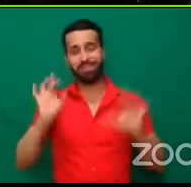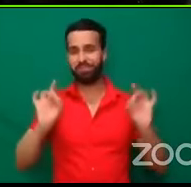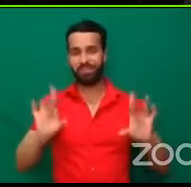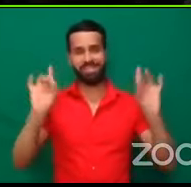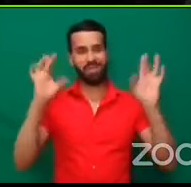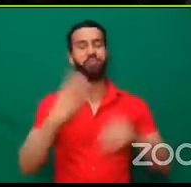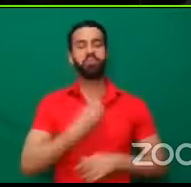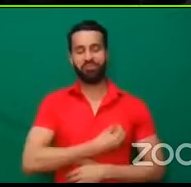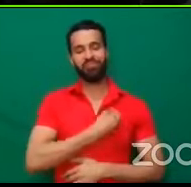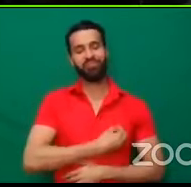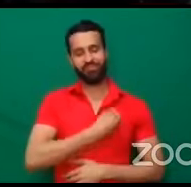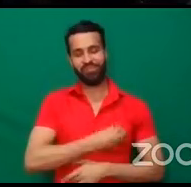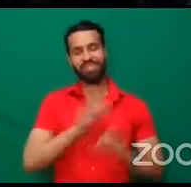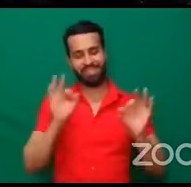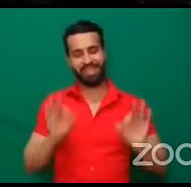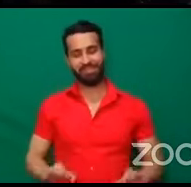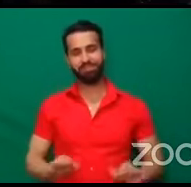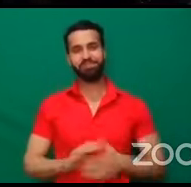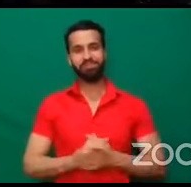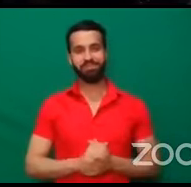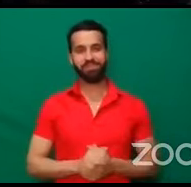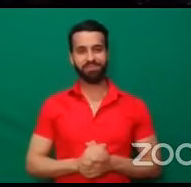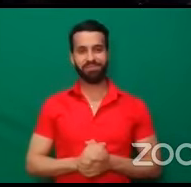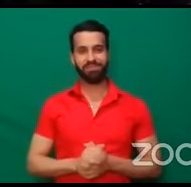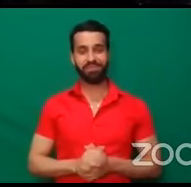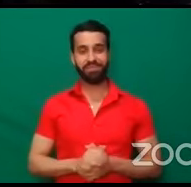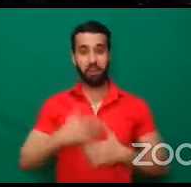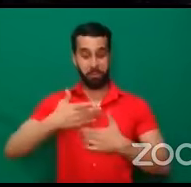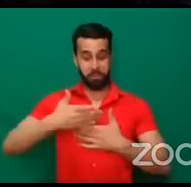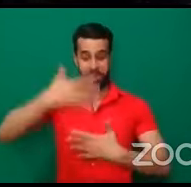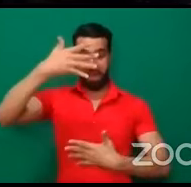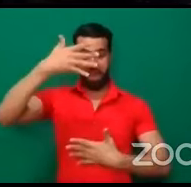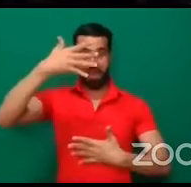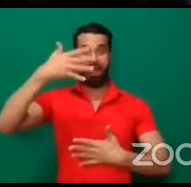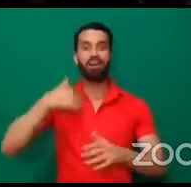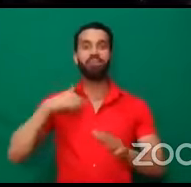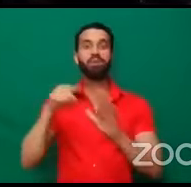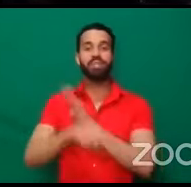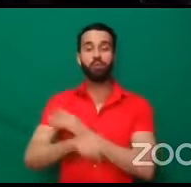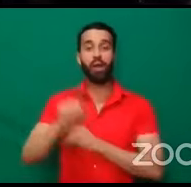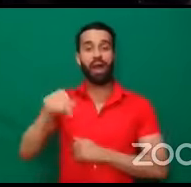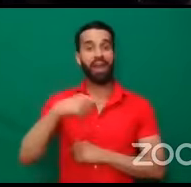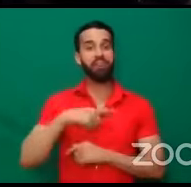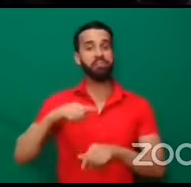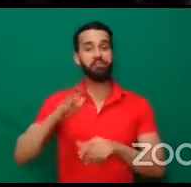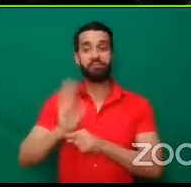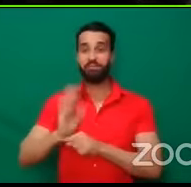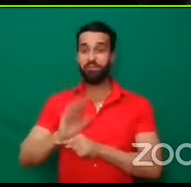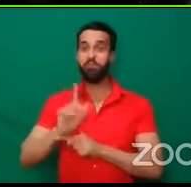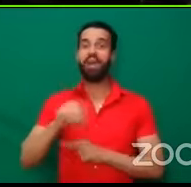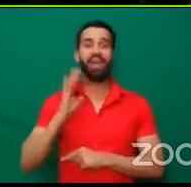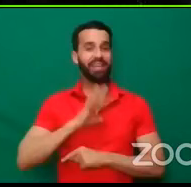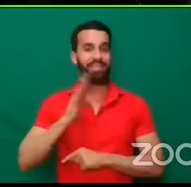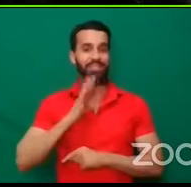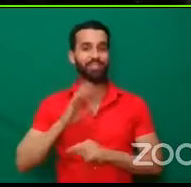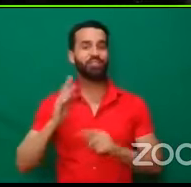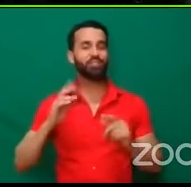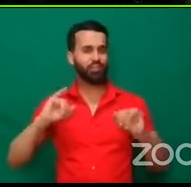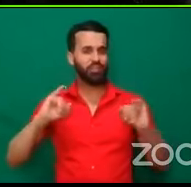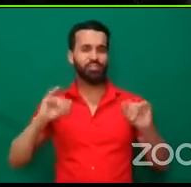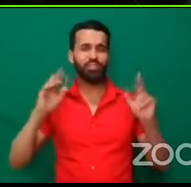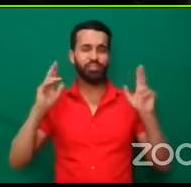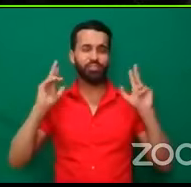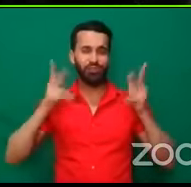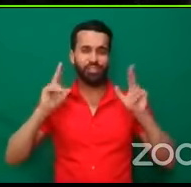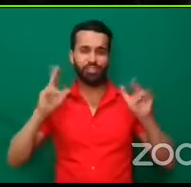minha vida. O Paty está falando que o curta é muito divertido, que é uma das nossas juradas aqui, Paty. Obrigado. E o